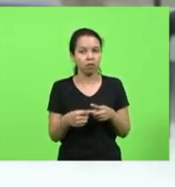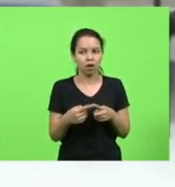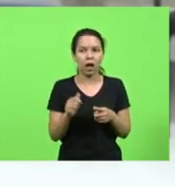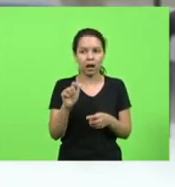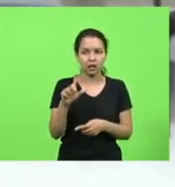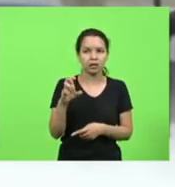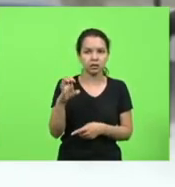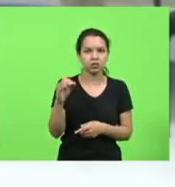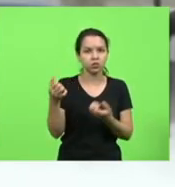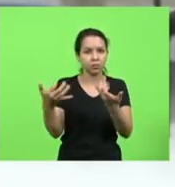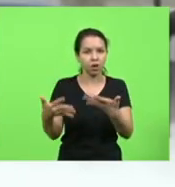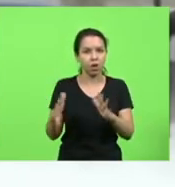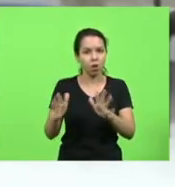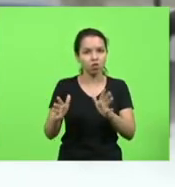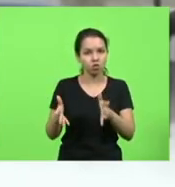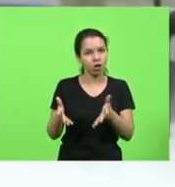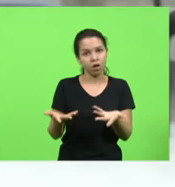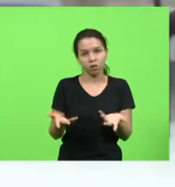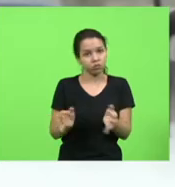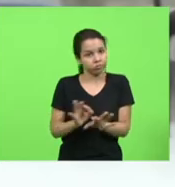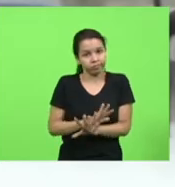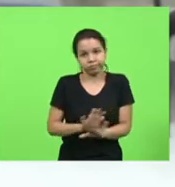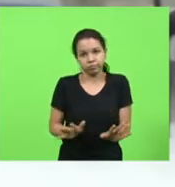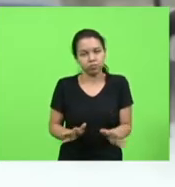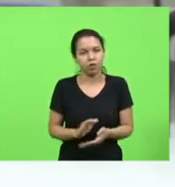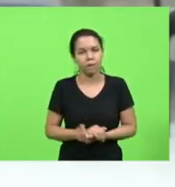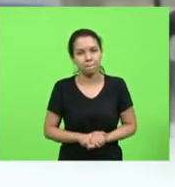falou, é isso. Então...